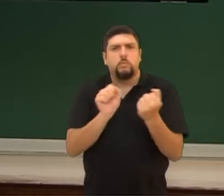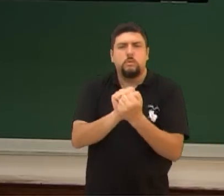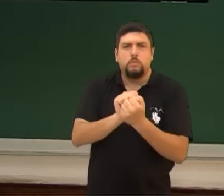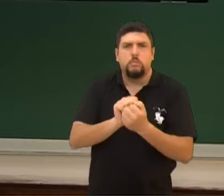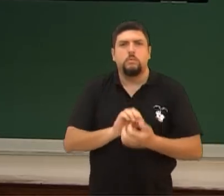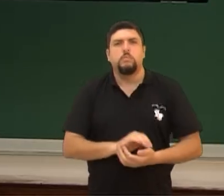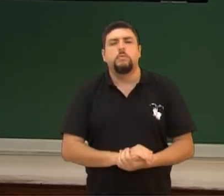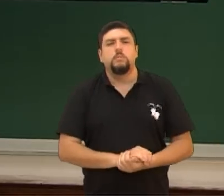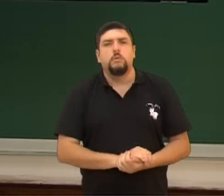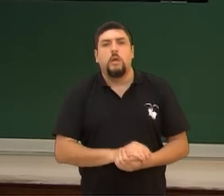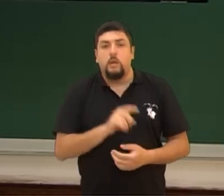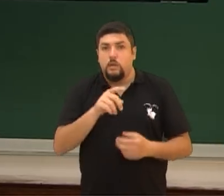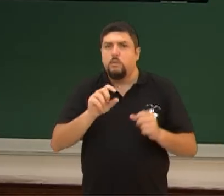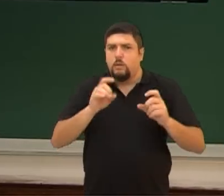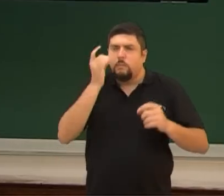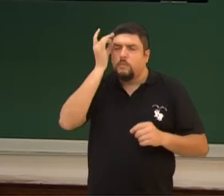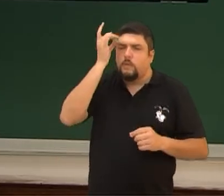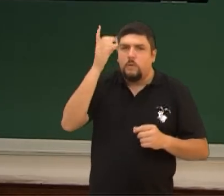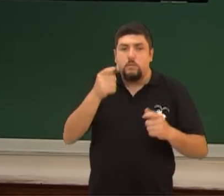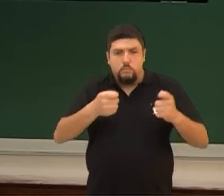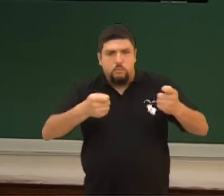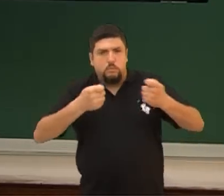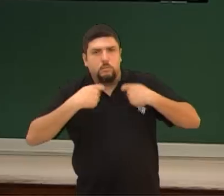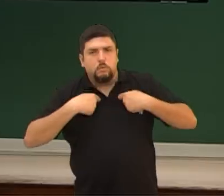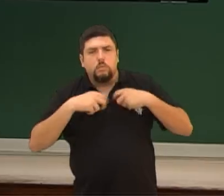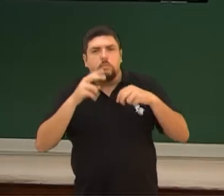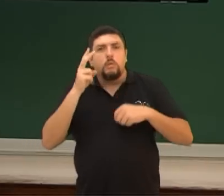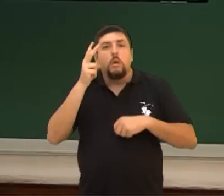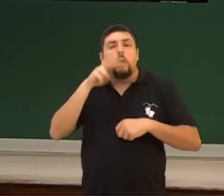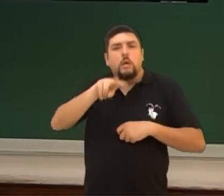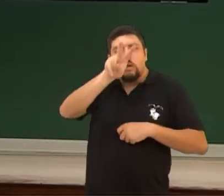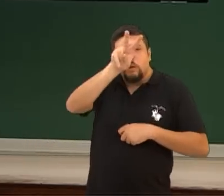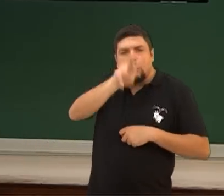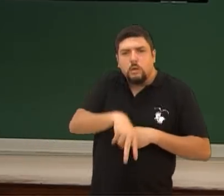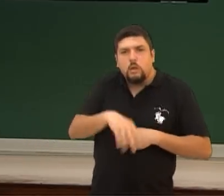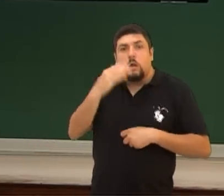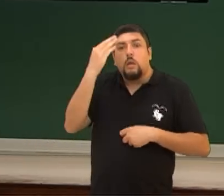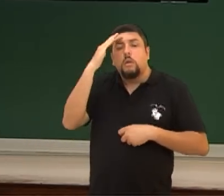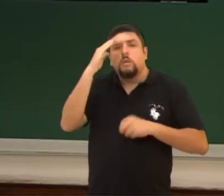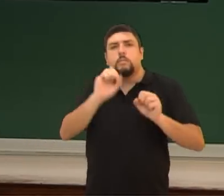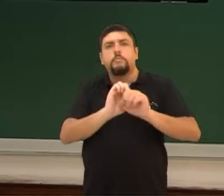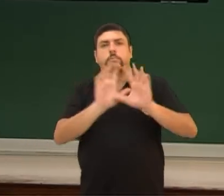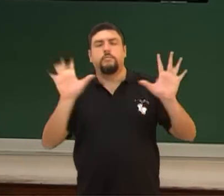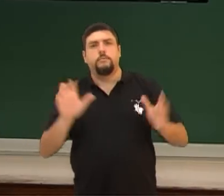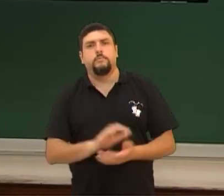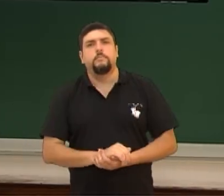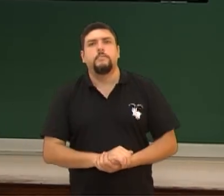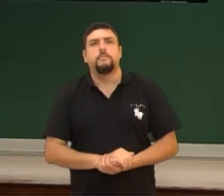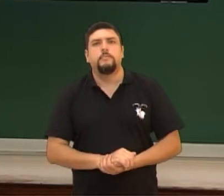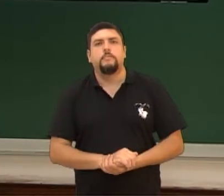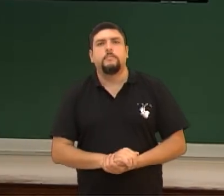imagem, certo? Isso colabora e contribui muito com a construção dos sentidos. Bacana?